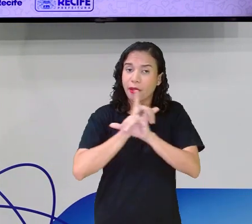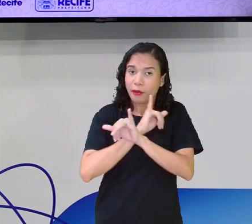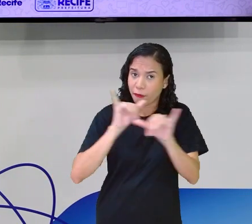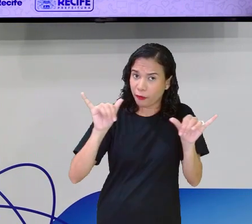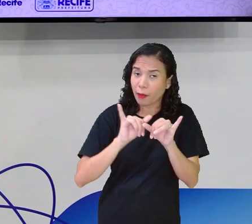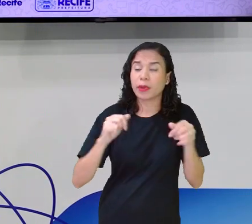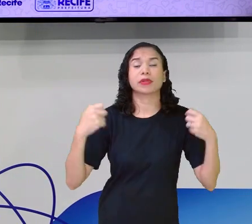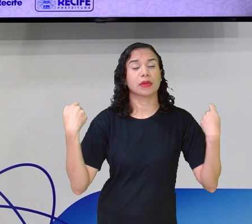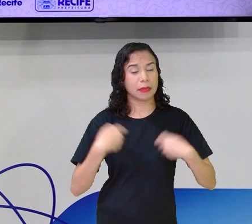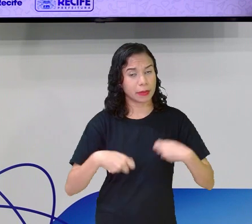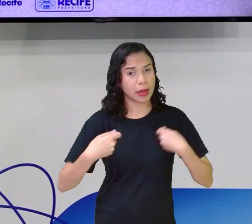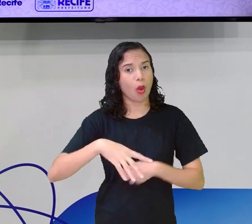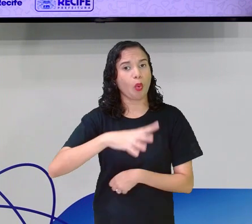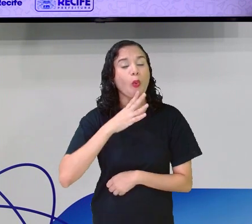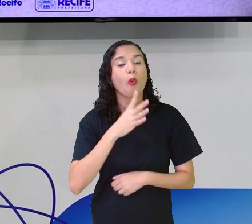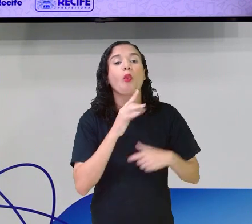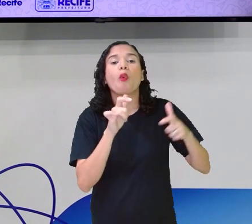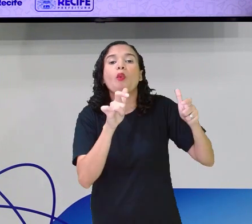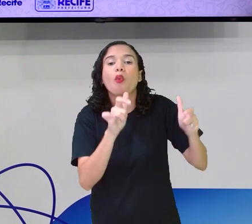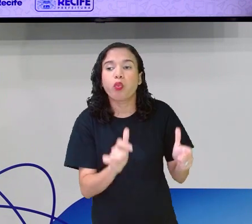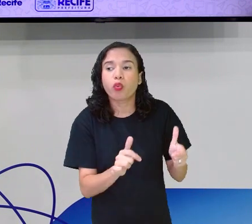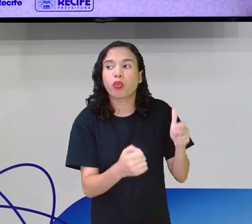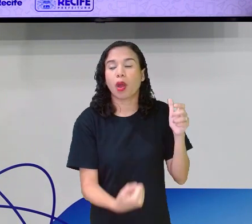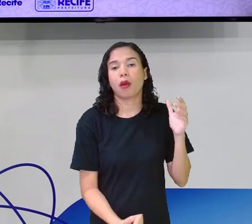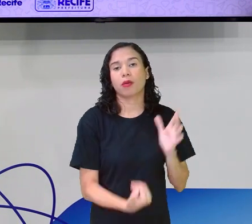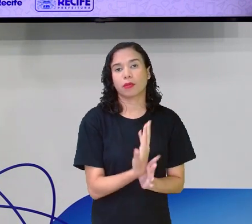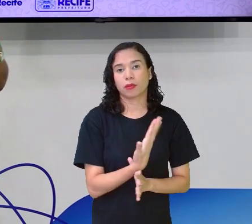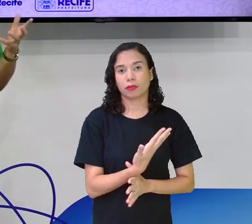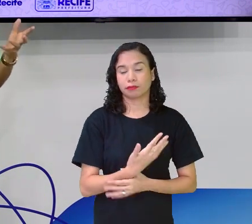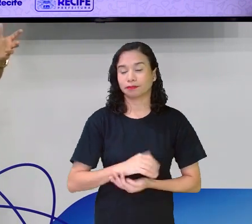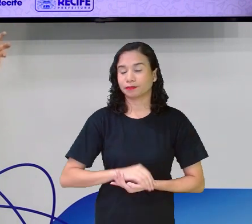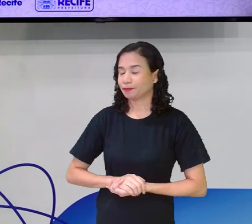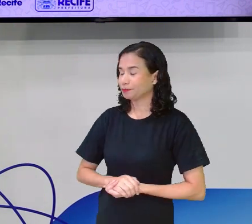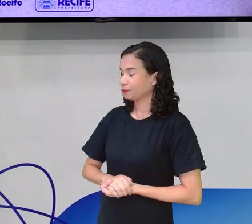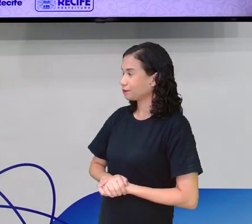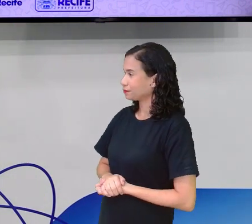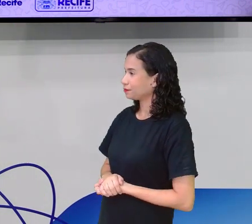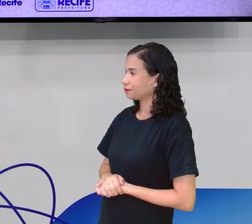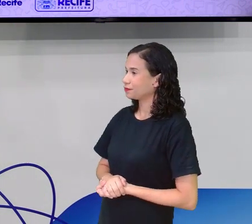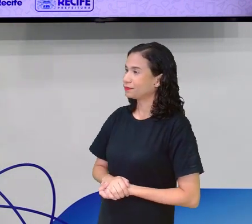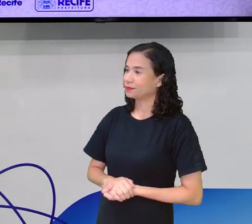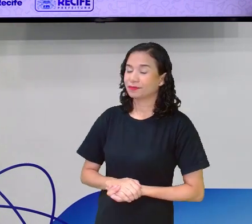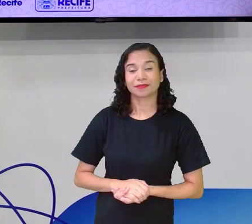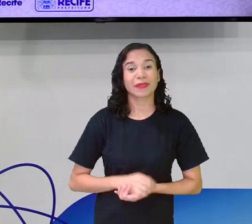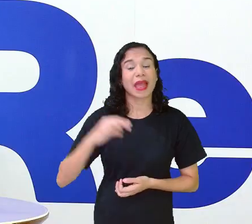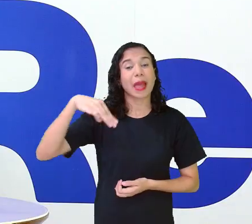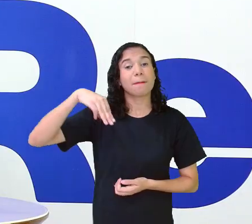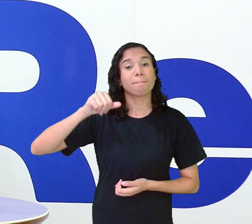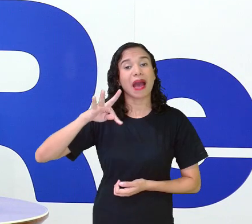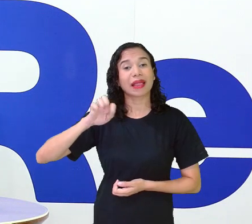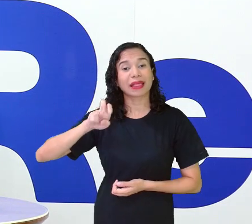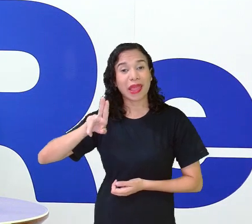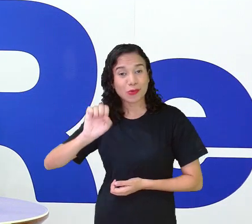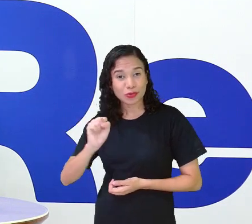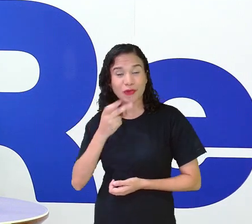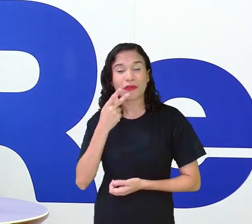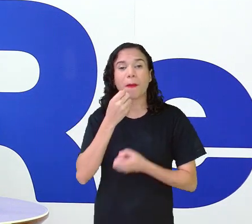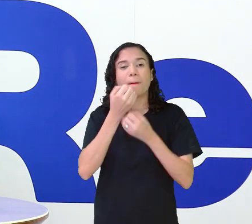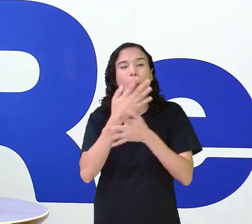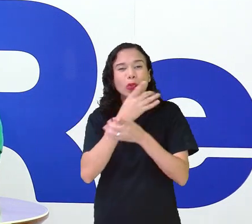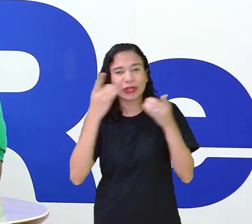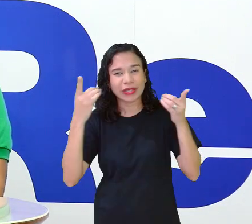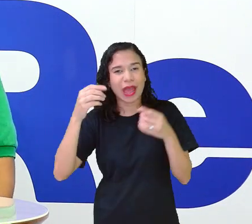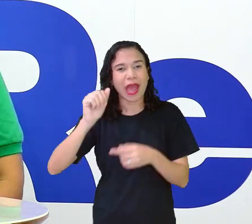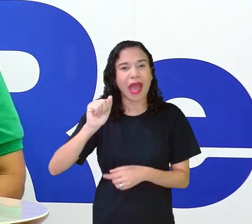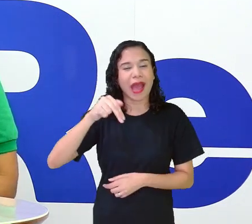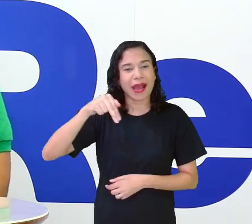informação, a gente precisa saber, precisa verificar de onde veio. Professora? Matheus te dando bom dia, Anne também. O Pablo